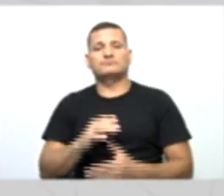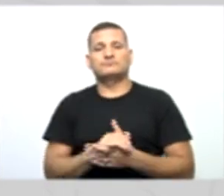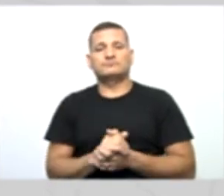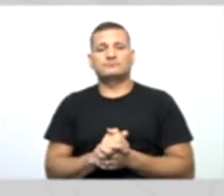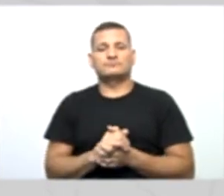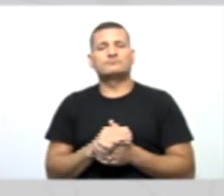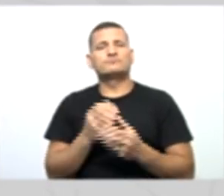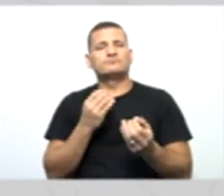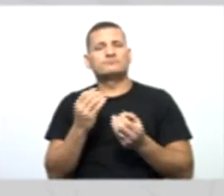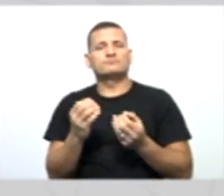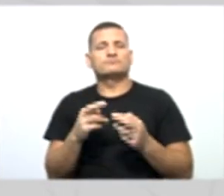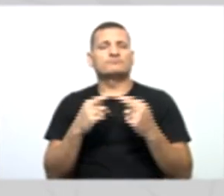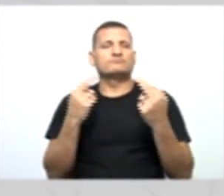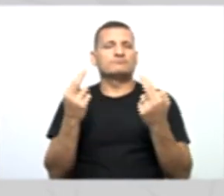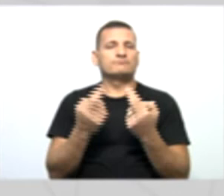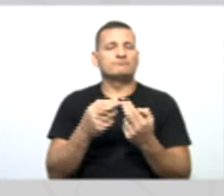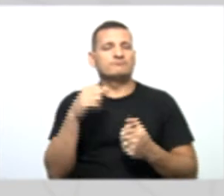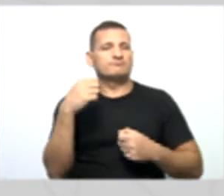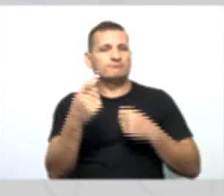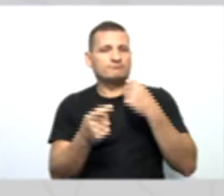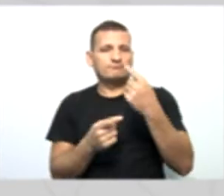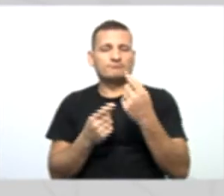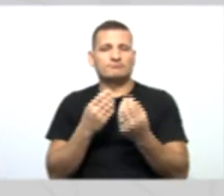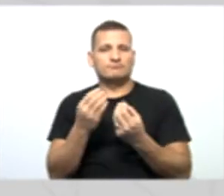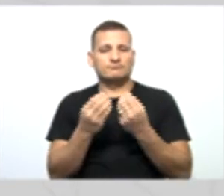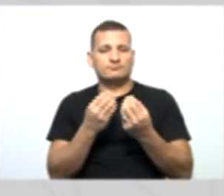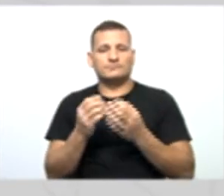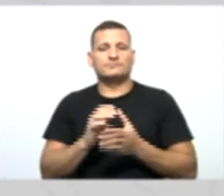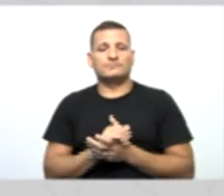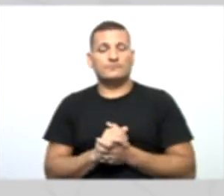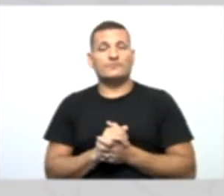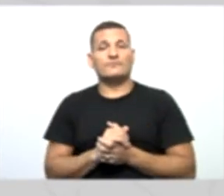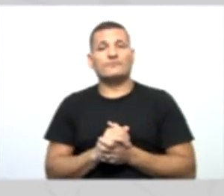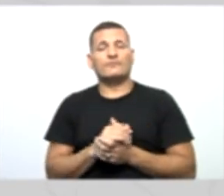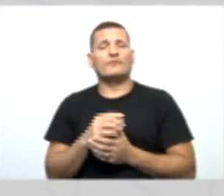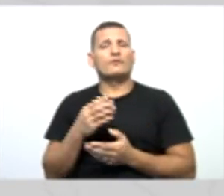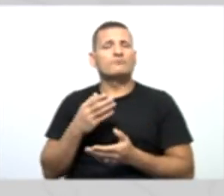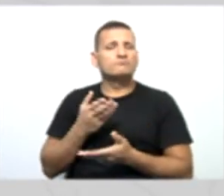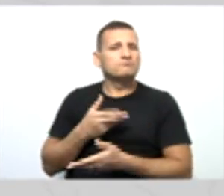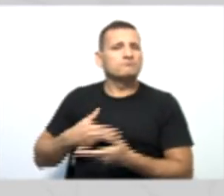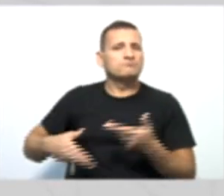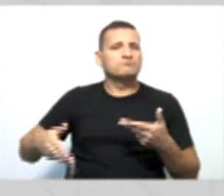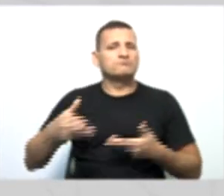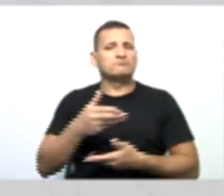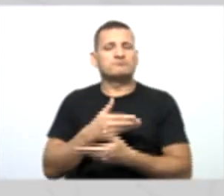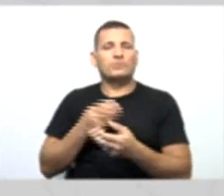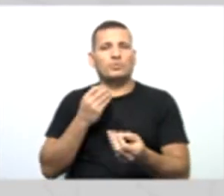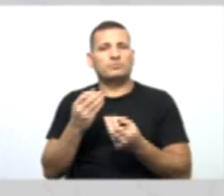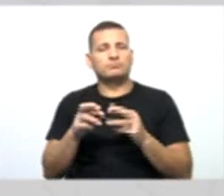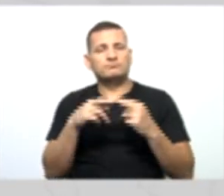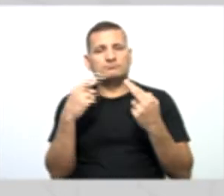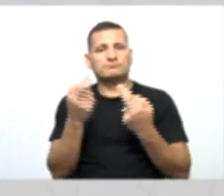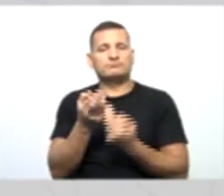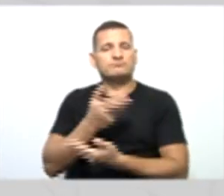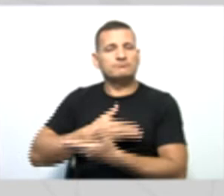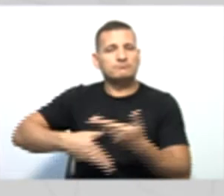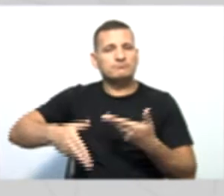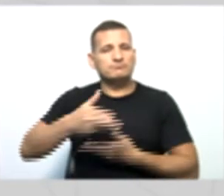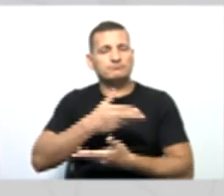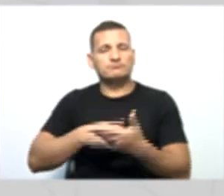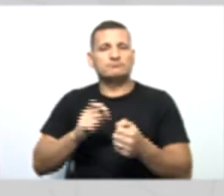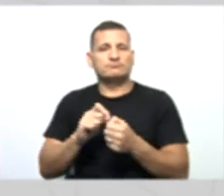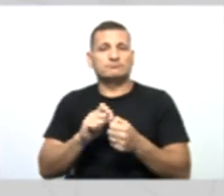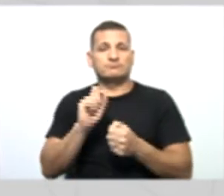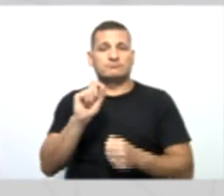governança ocorre entre os negócios, qual é a forma que eles se relacionam para fazer com que essas atividades do